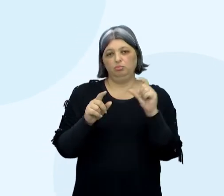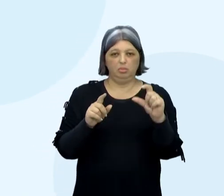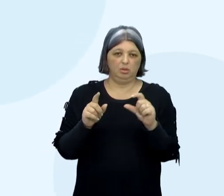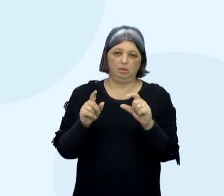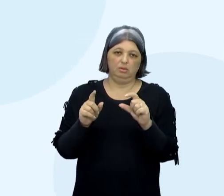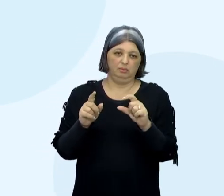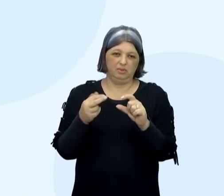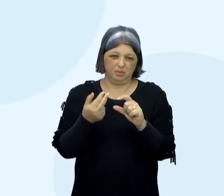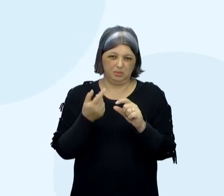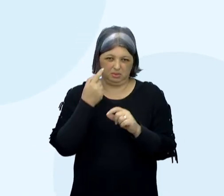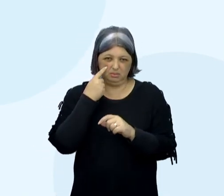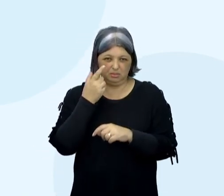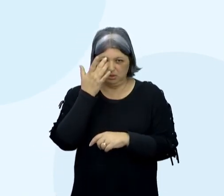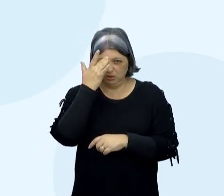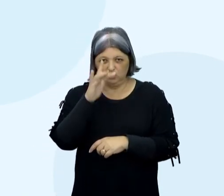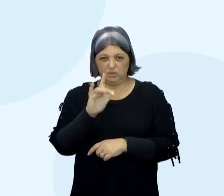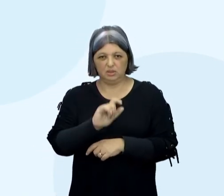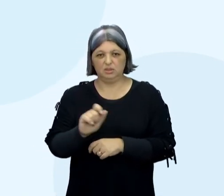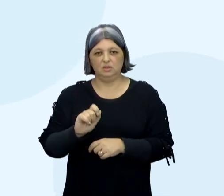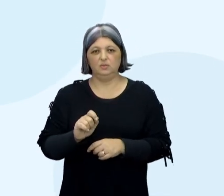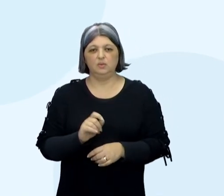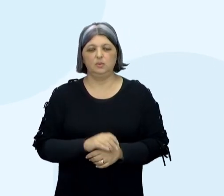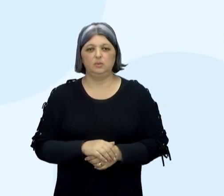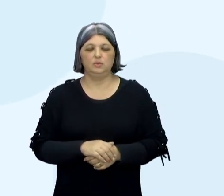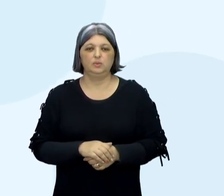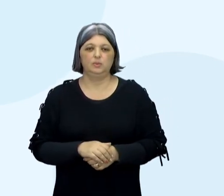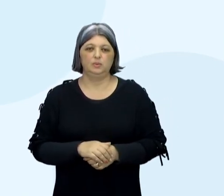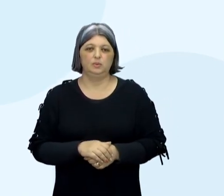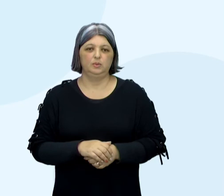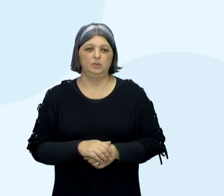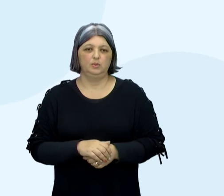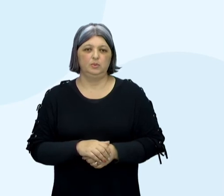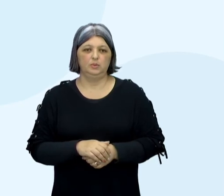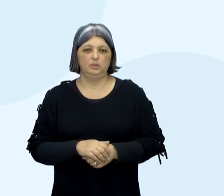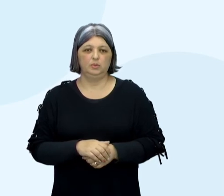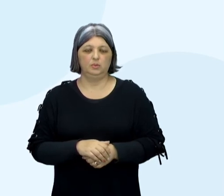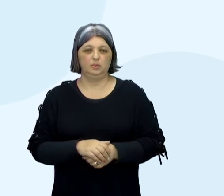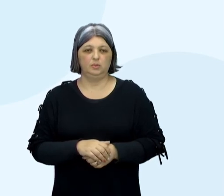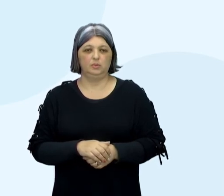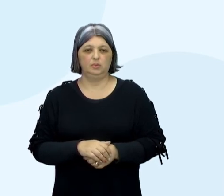Nem sei escrever sinônimos, eu acho. Escrever de novo.